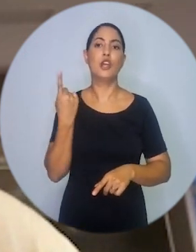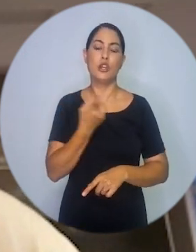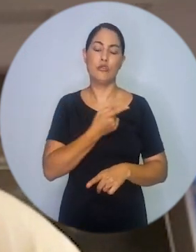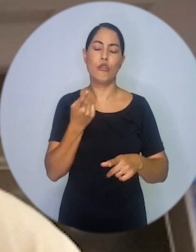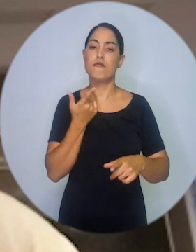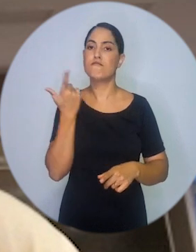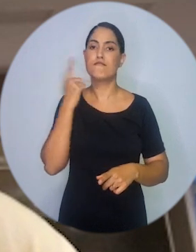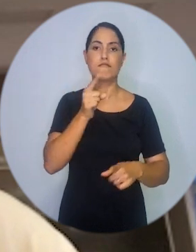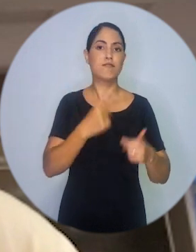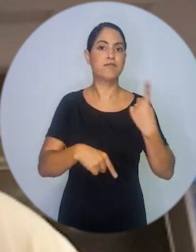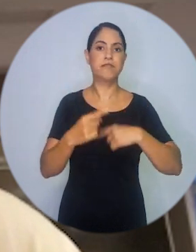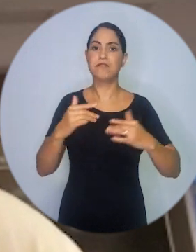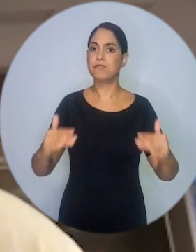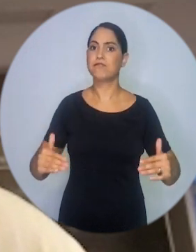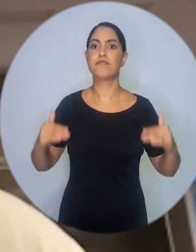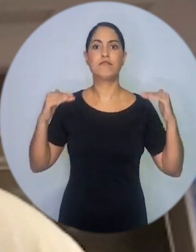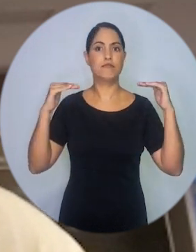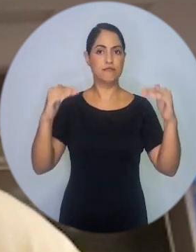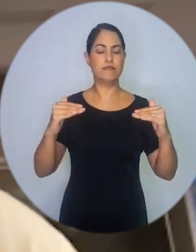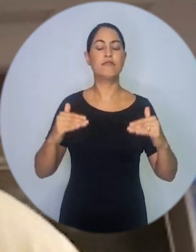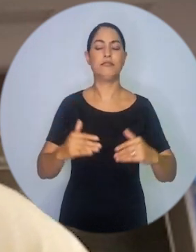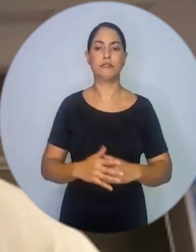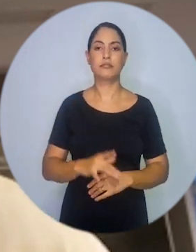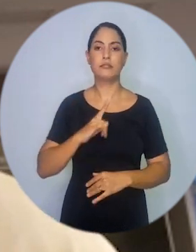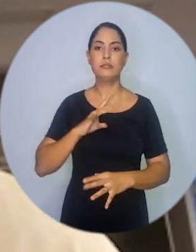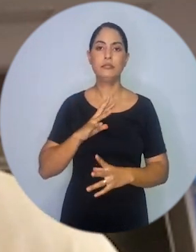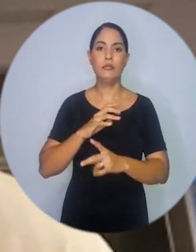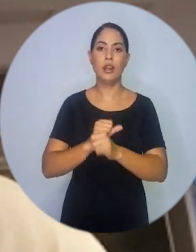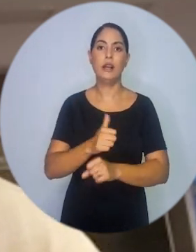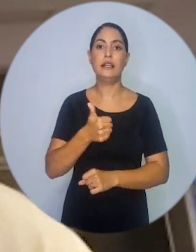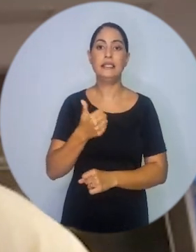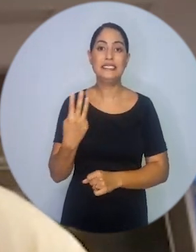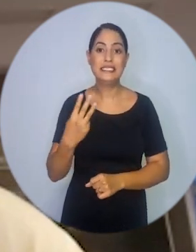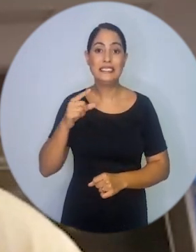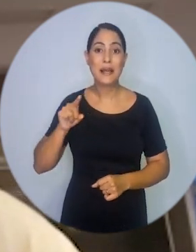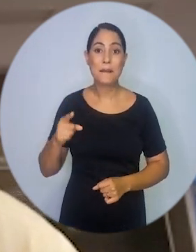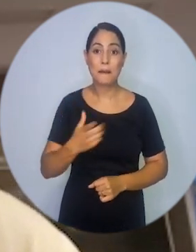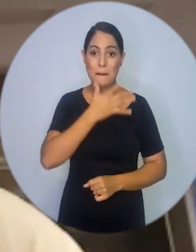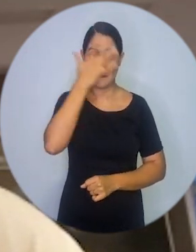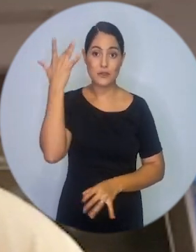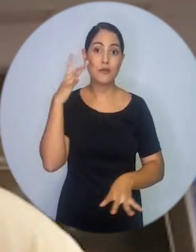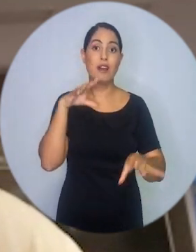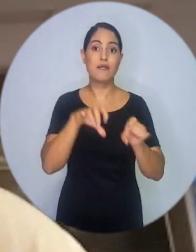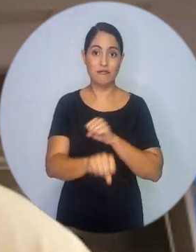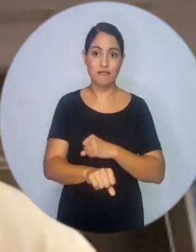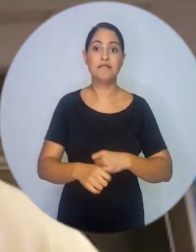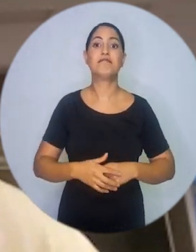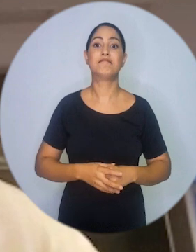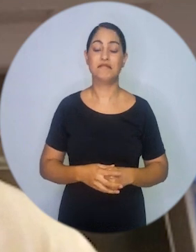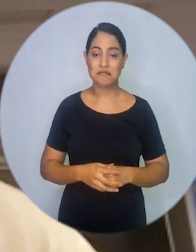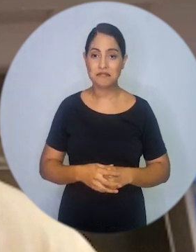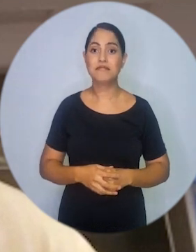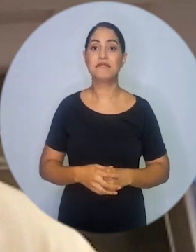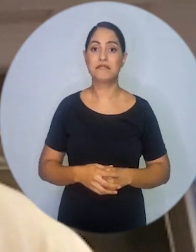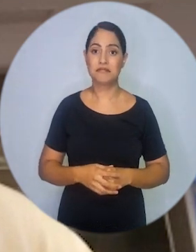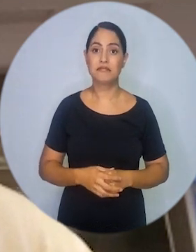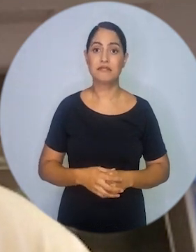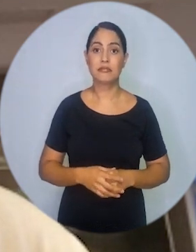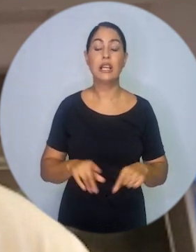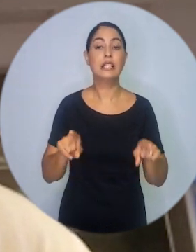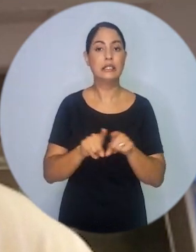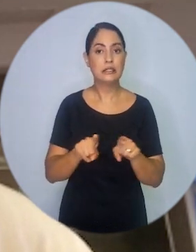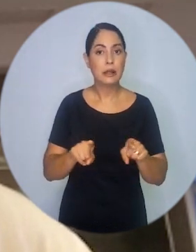um grande sucesso. Nós tivemos aí 13 mil concluintes e